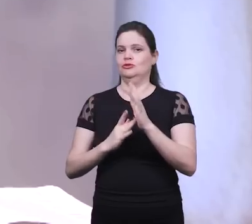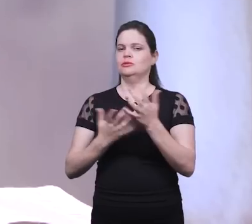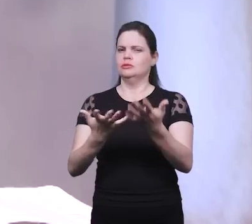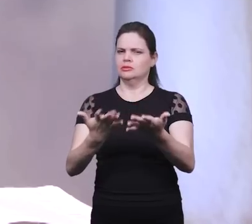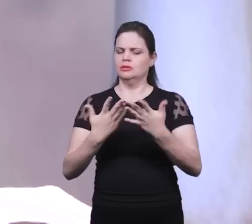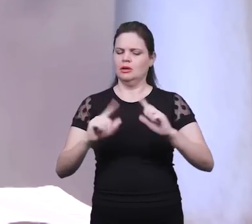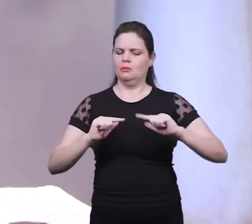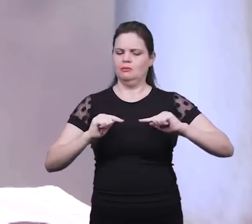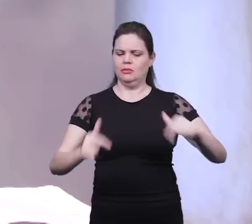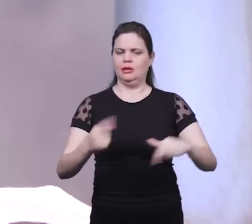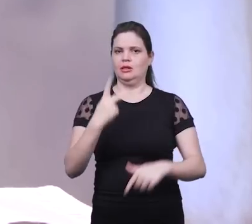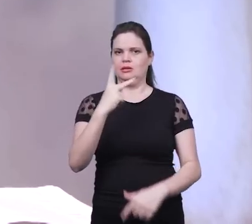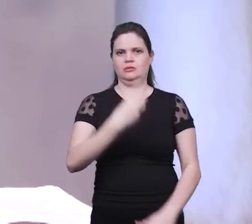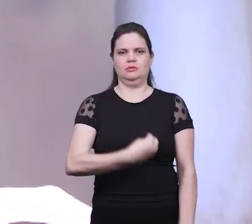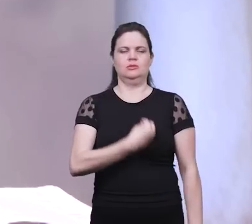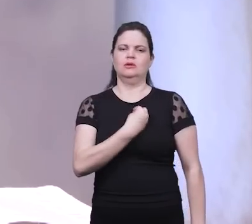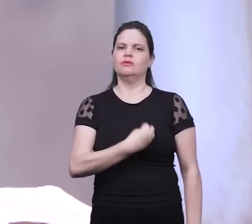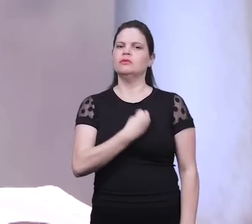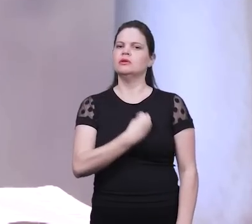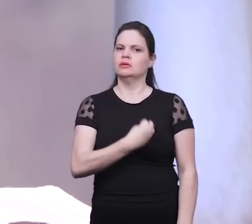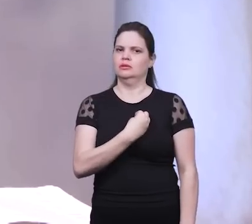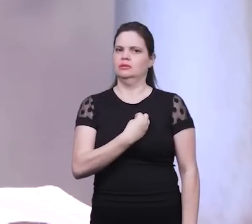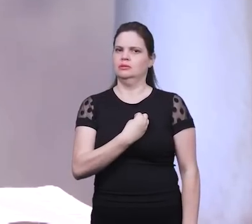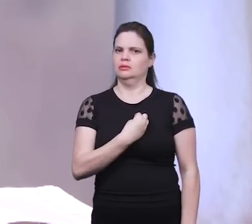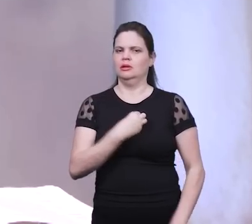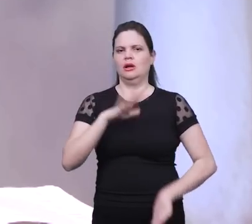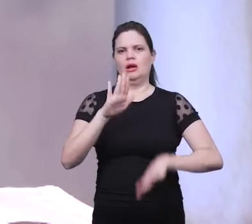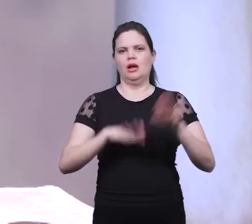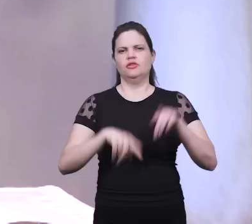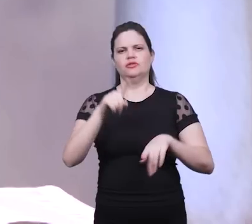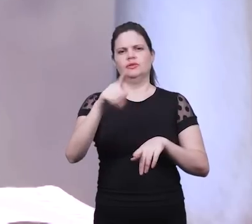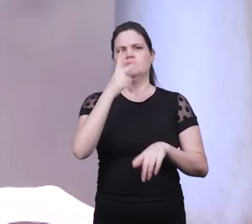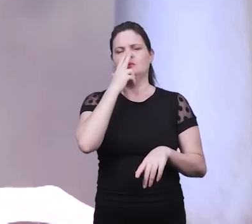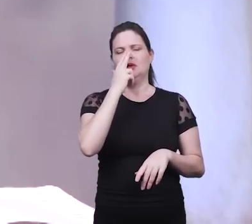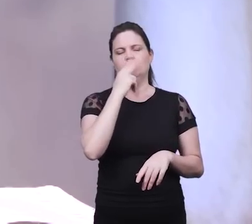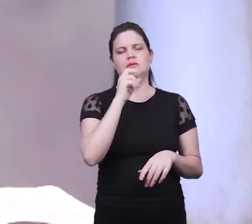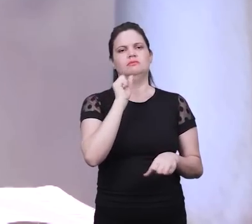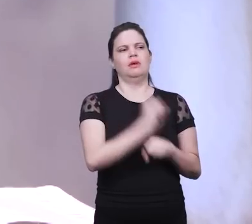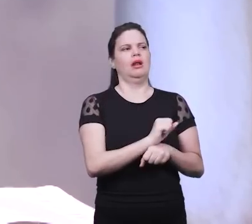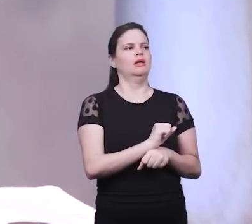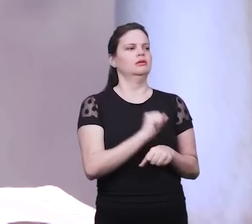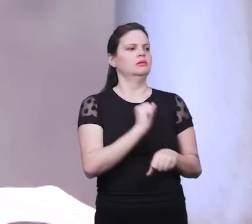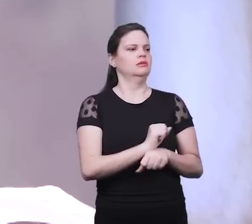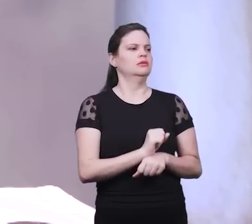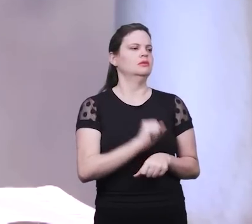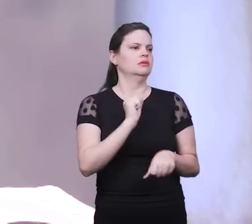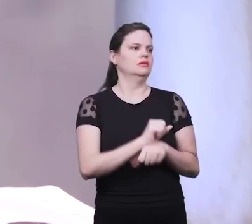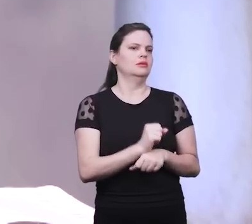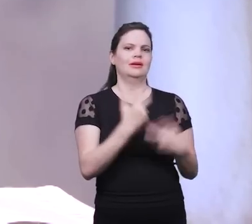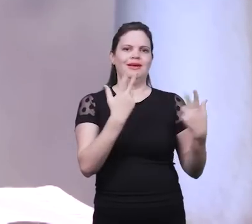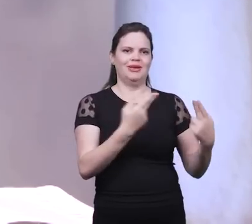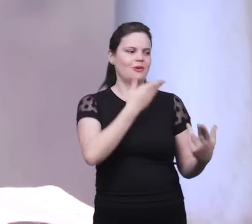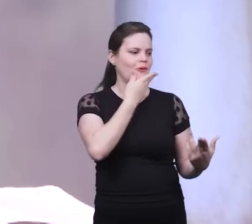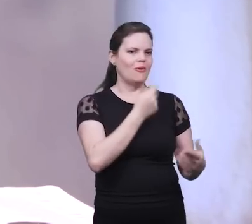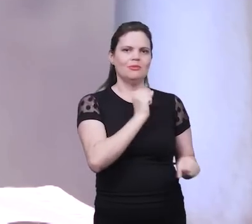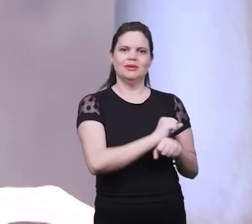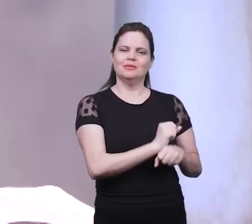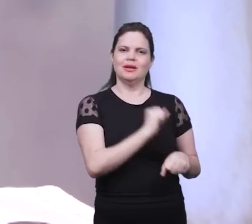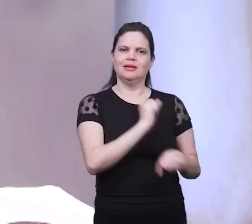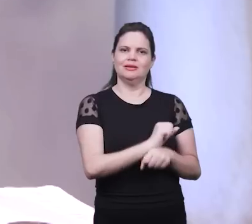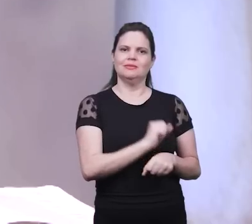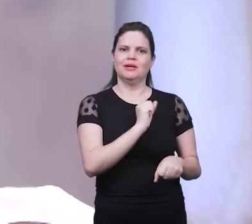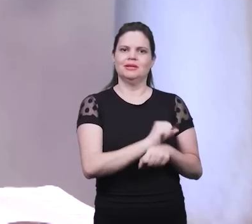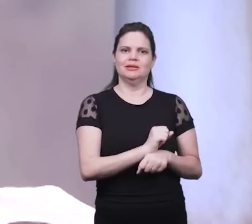vida. Quem sabe, você está paralisado igual esse homem, né? Tanto tempo esperando uma bênção, esperando de homens